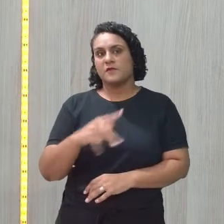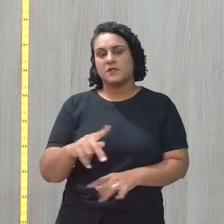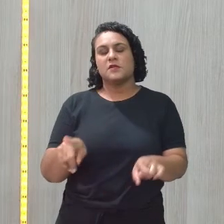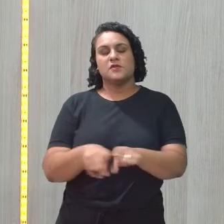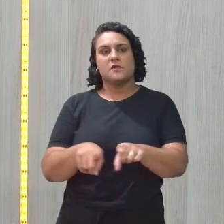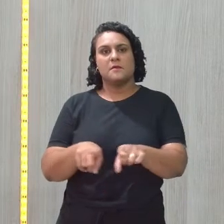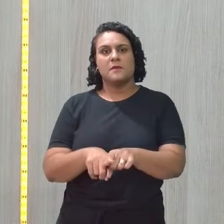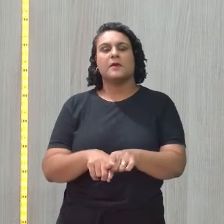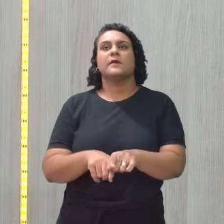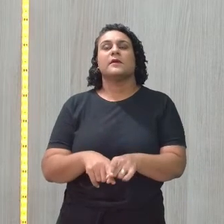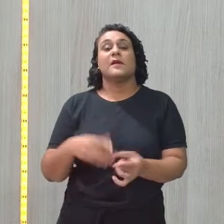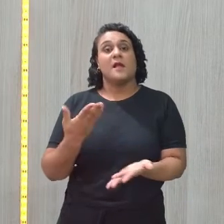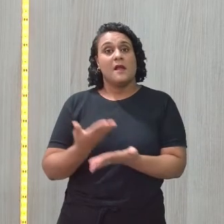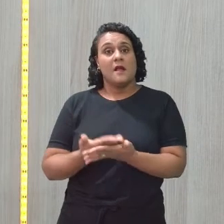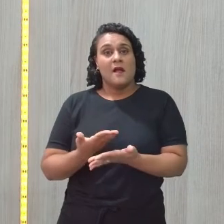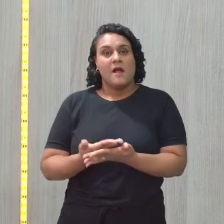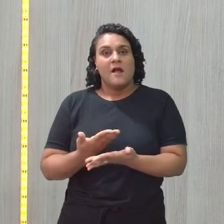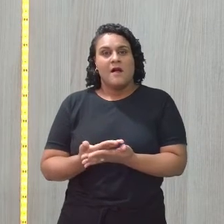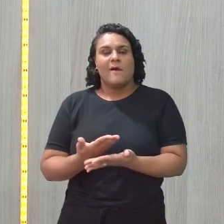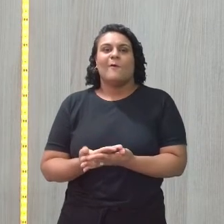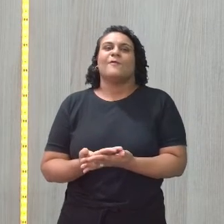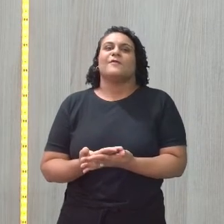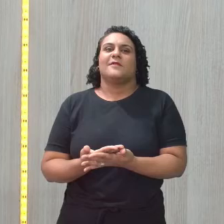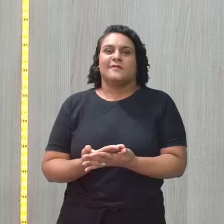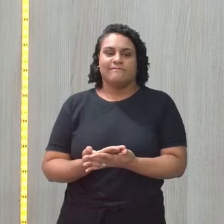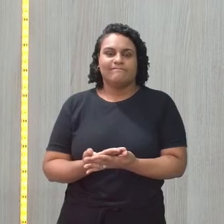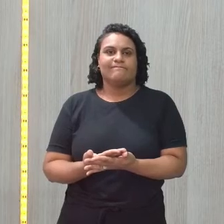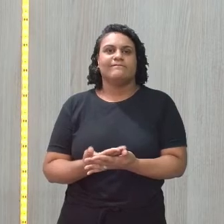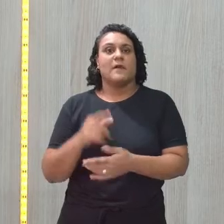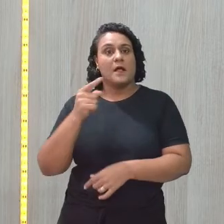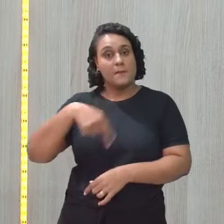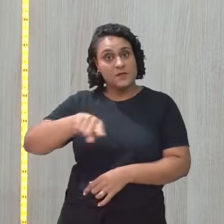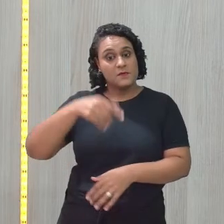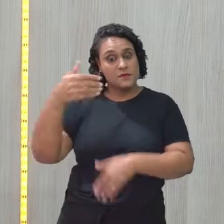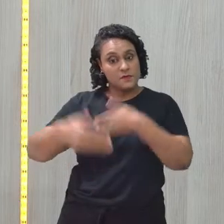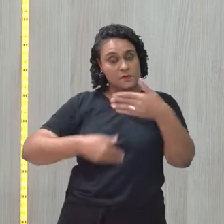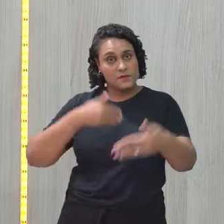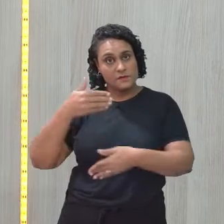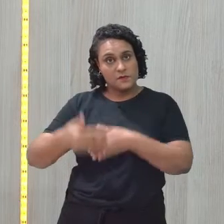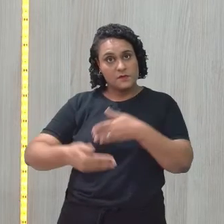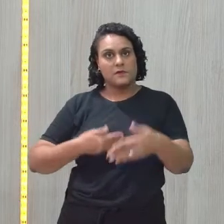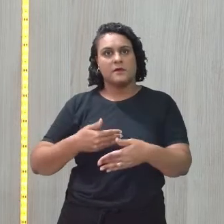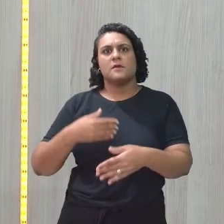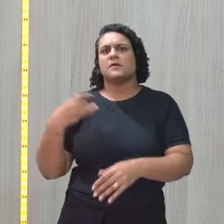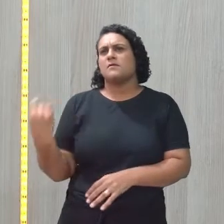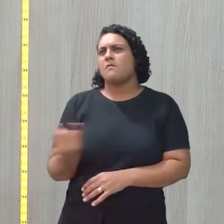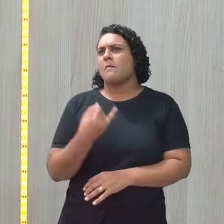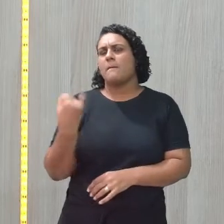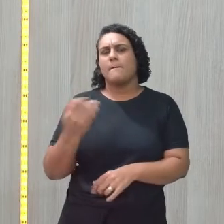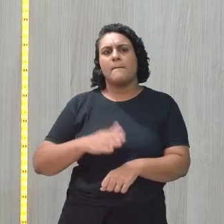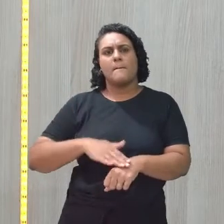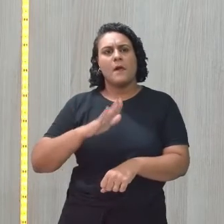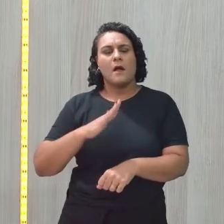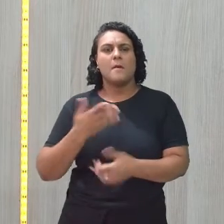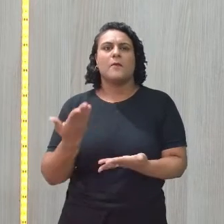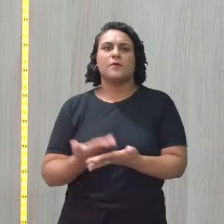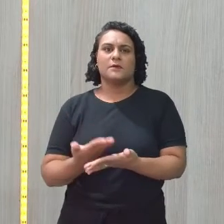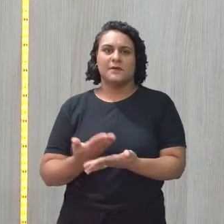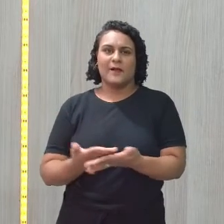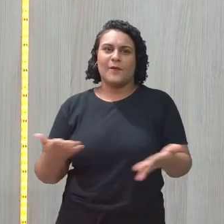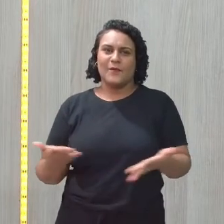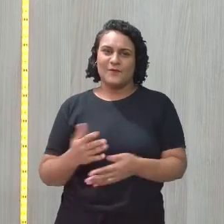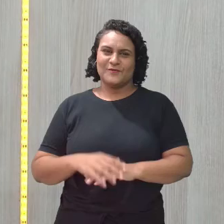ela acabe sendo, a sua participação acabe sendo a parte mais importante dessa nossa aula aqui, tá